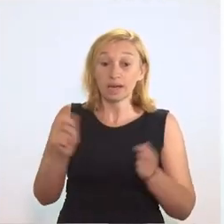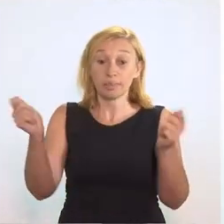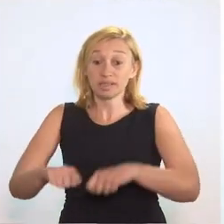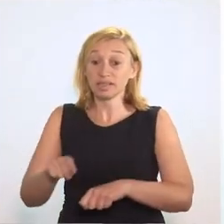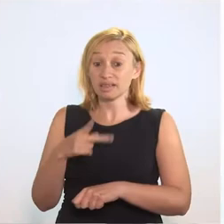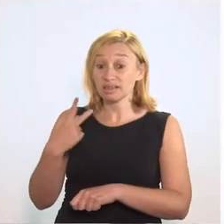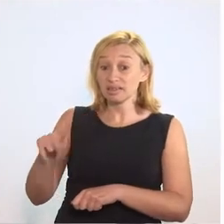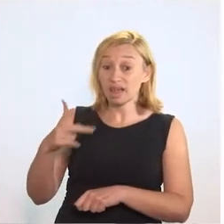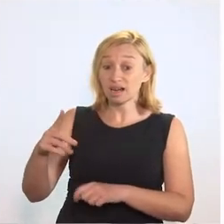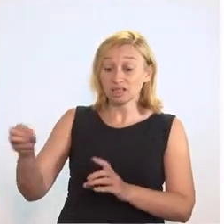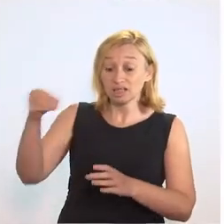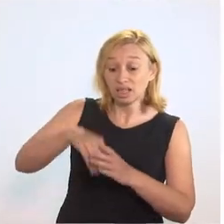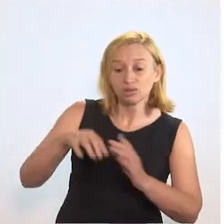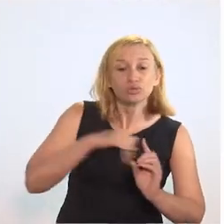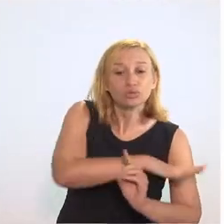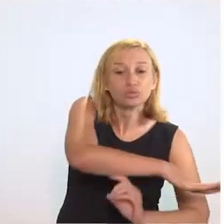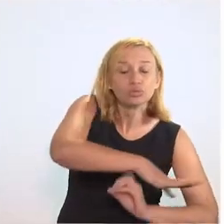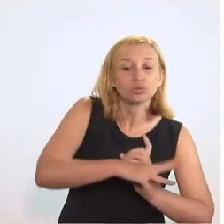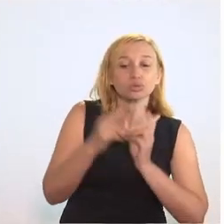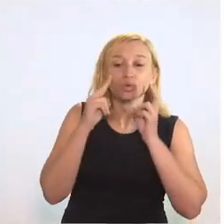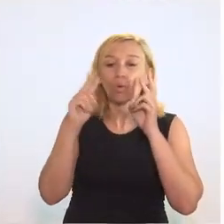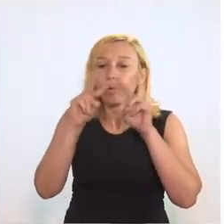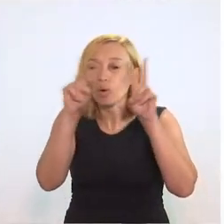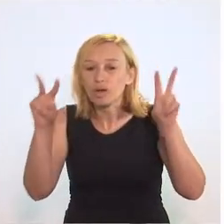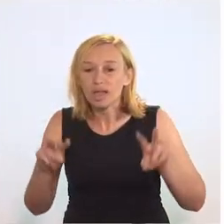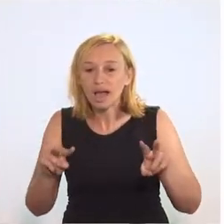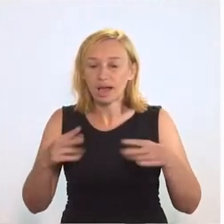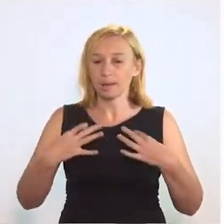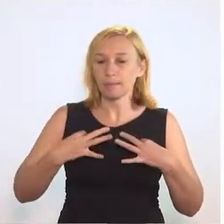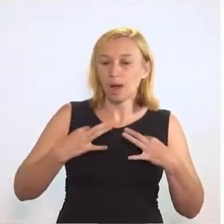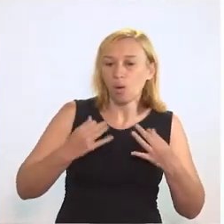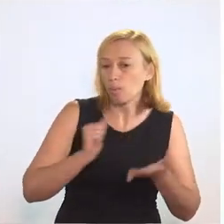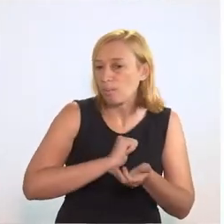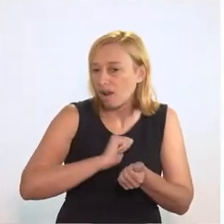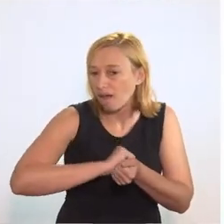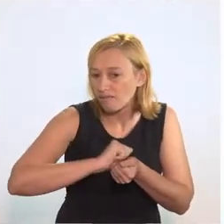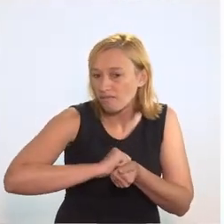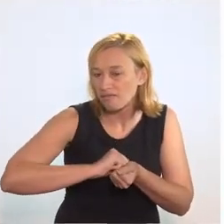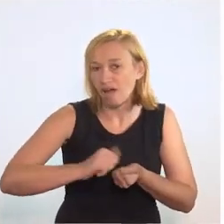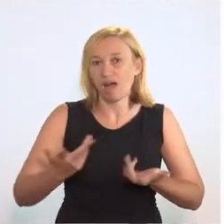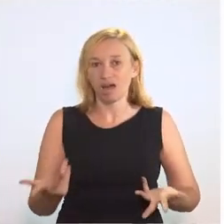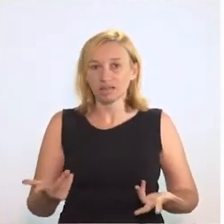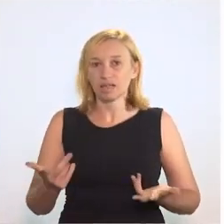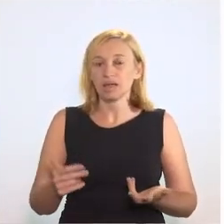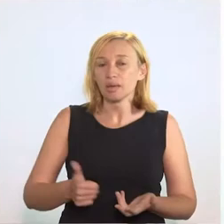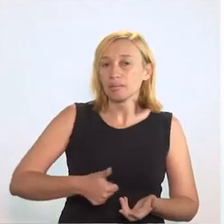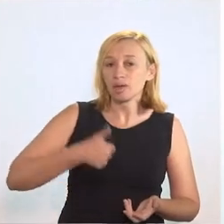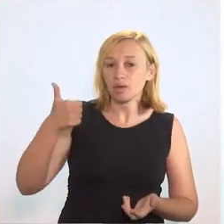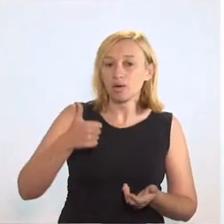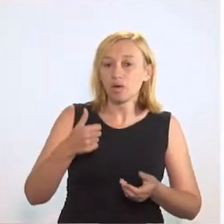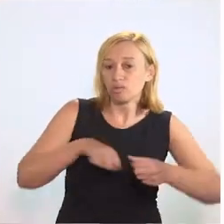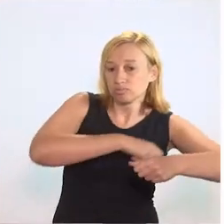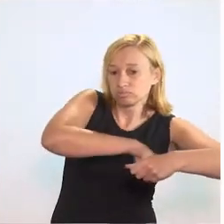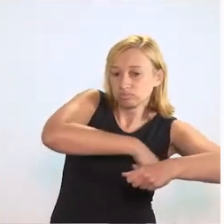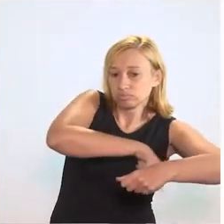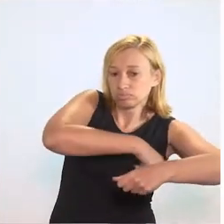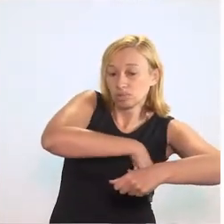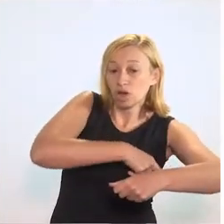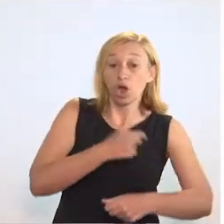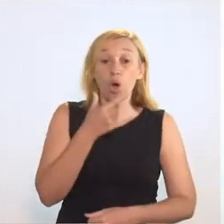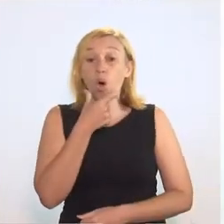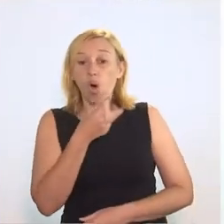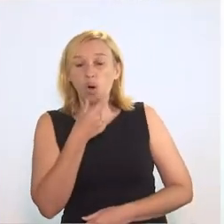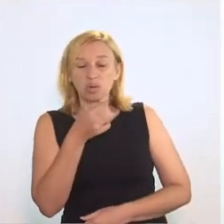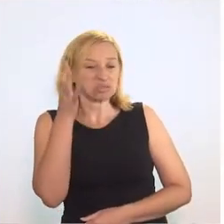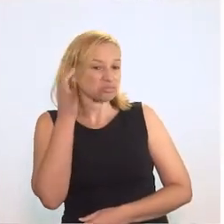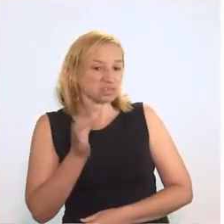e das capacidades da mulher do mundo, né? O olhar que é mais atento para a roupa lavada e a melhor capacidade de fazer comida que os